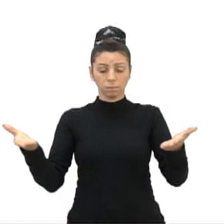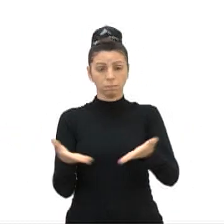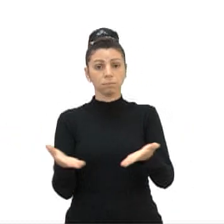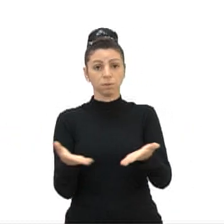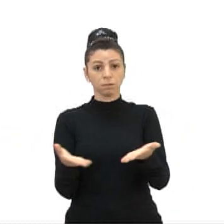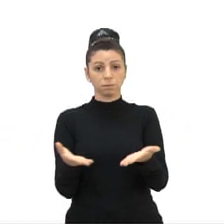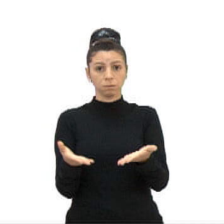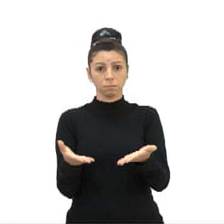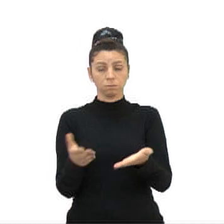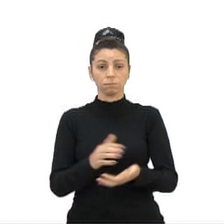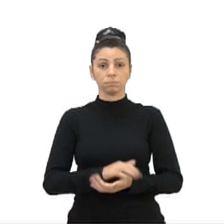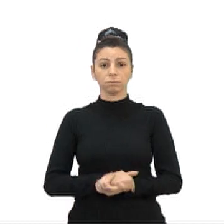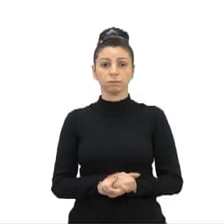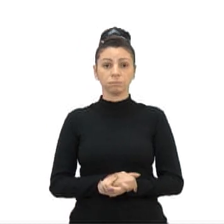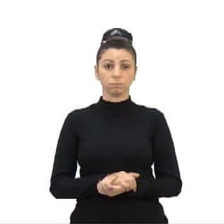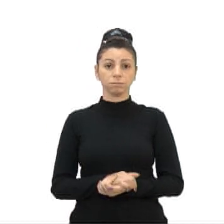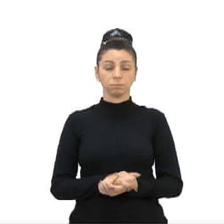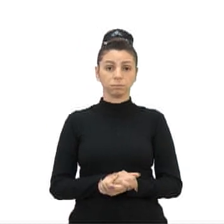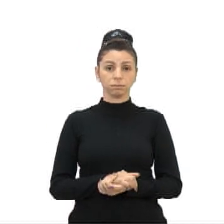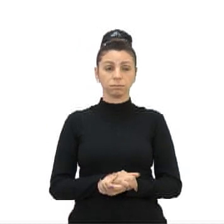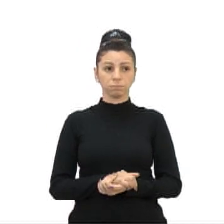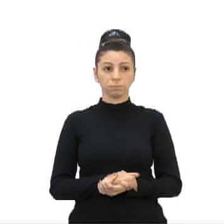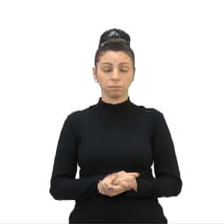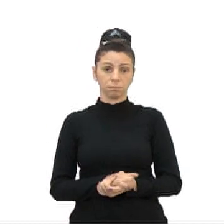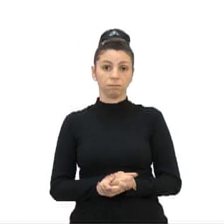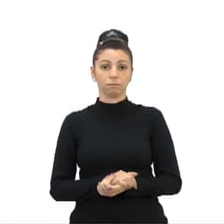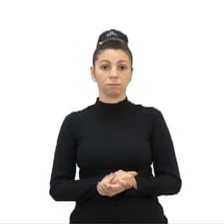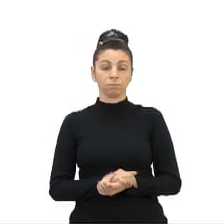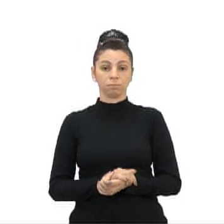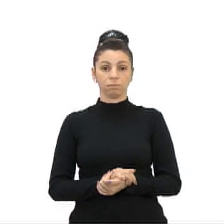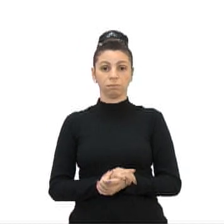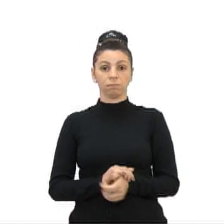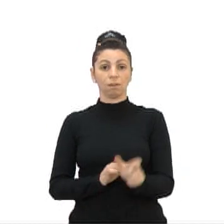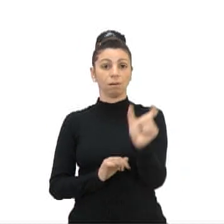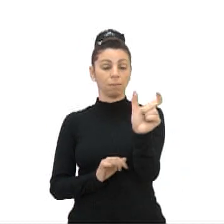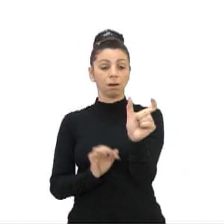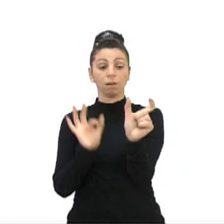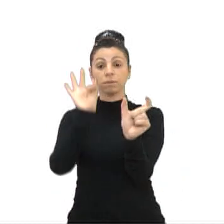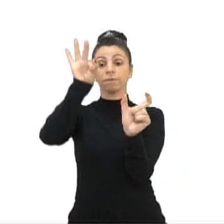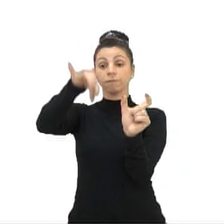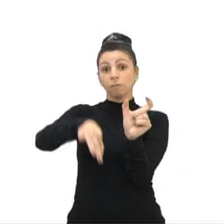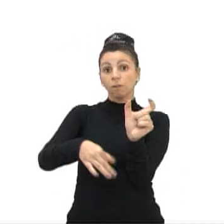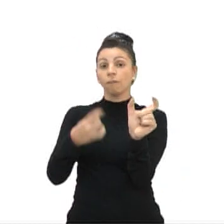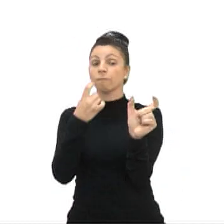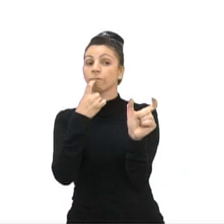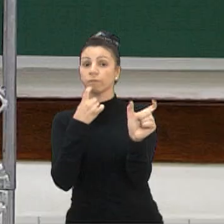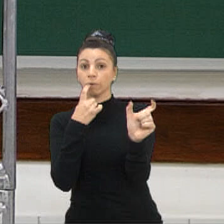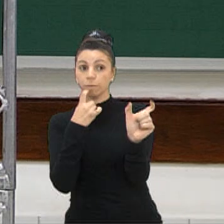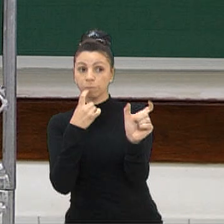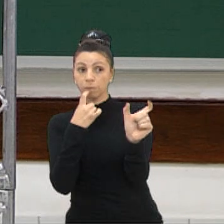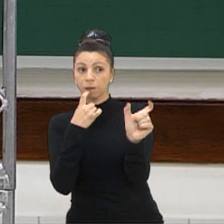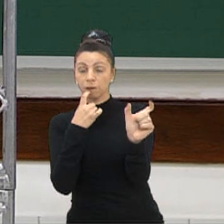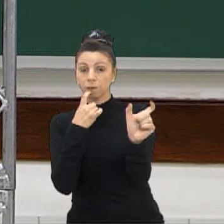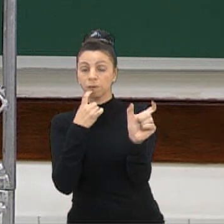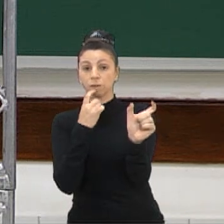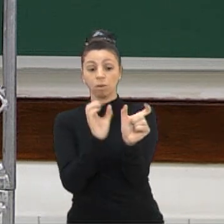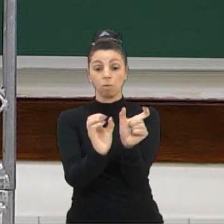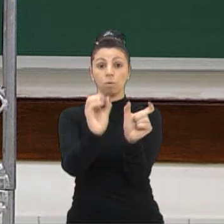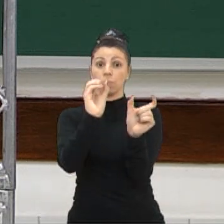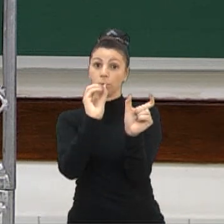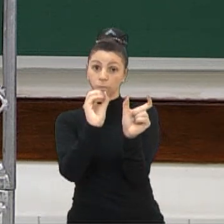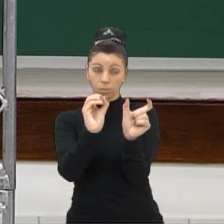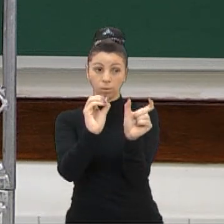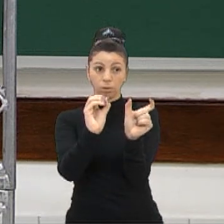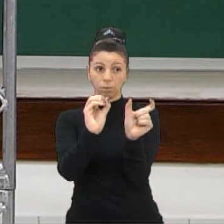desinência número pessoal em modo temporal grafado na cor vermelha. Né? Então, ali eu degusto, termina em o, eu